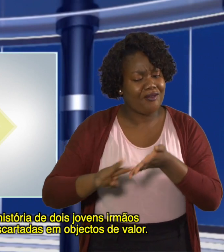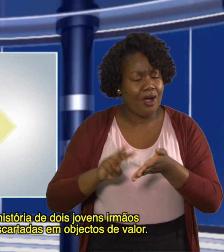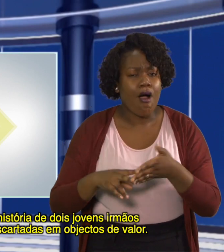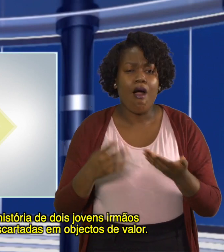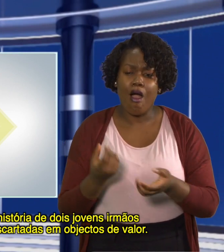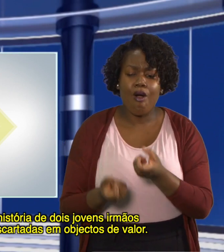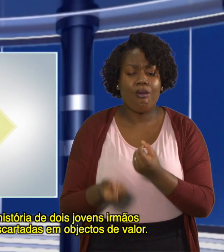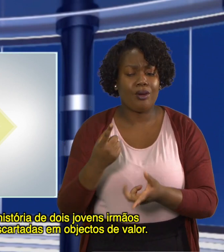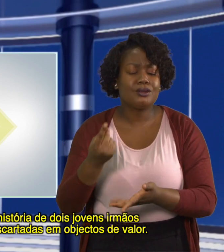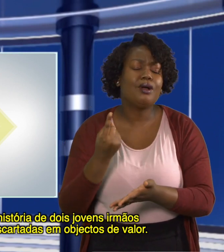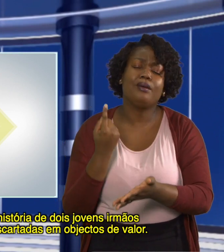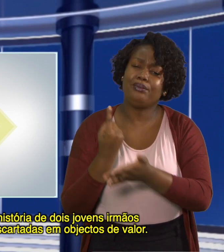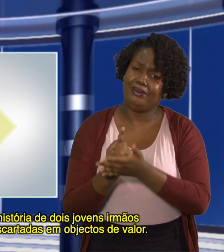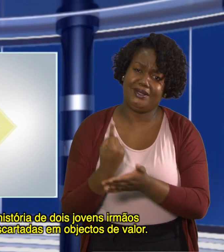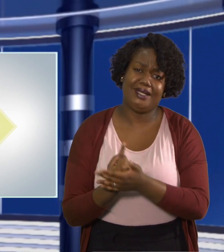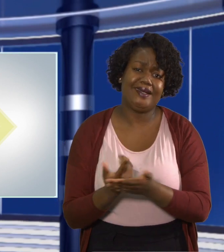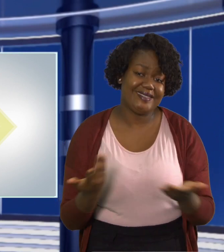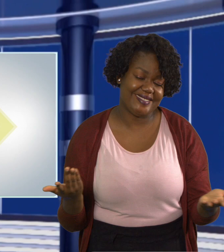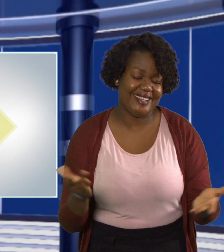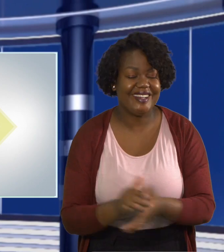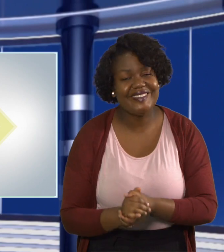objetos do valor